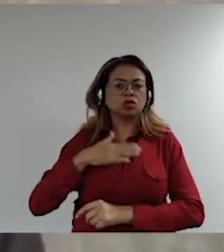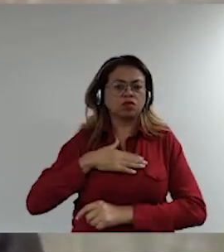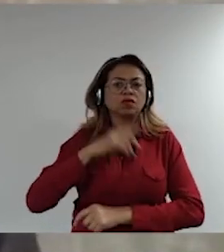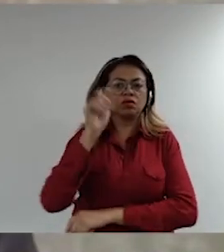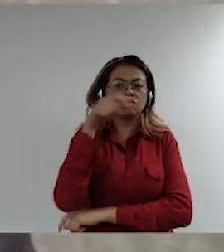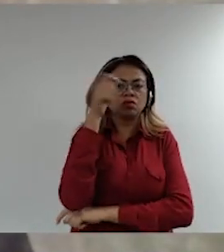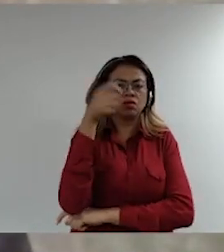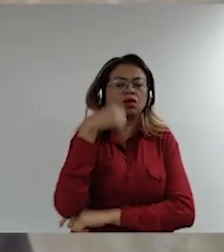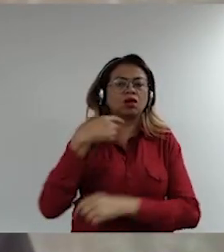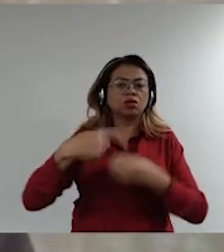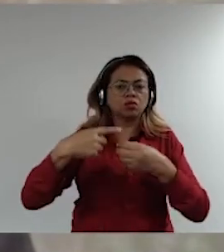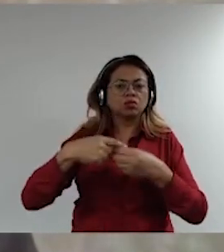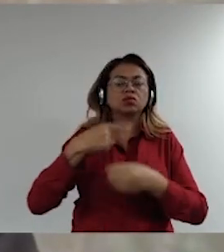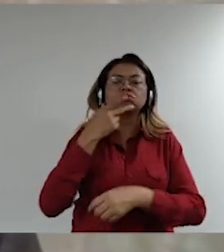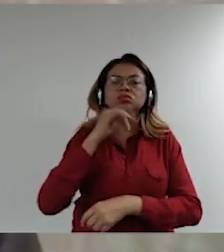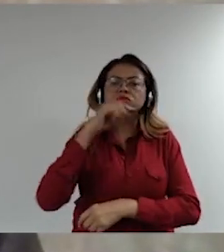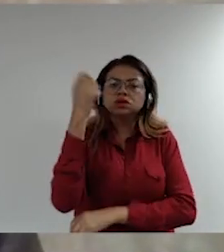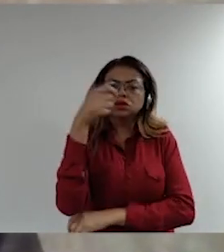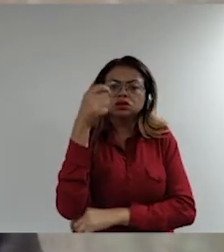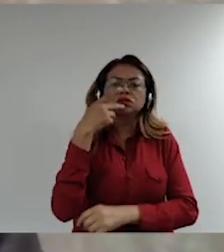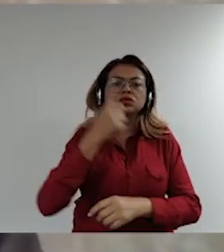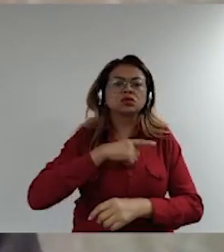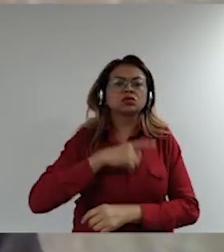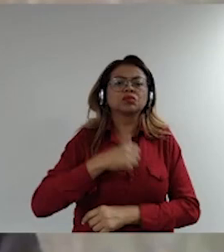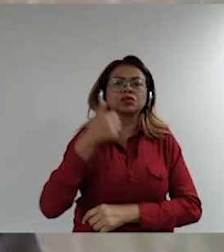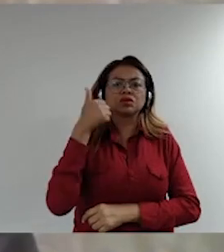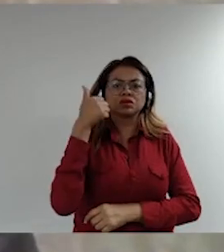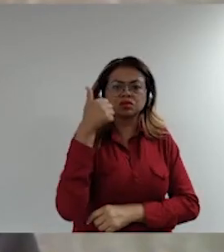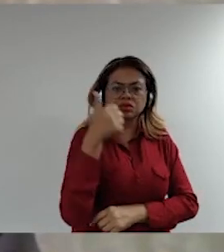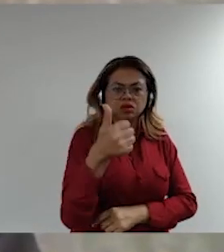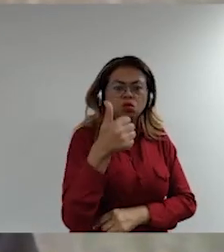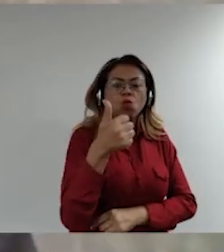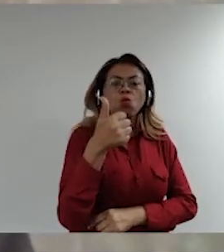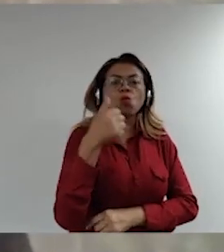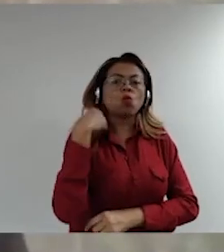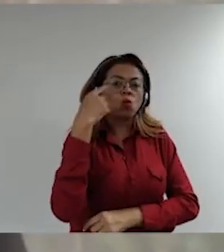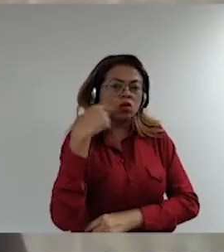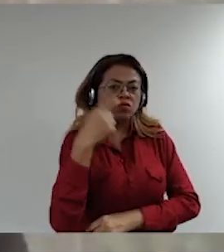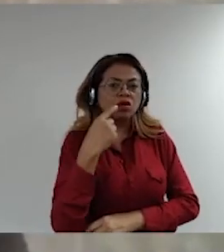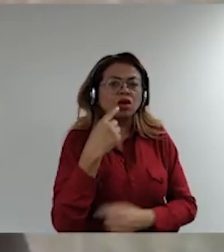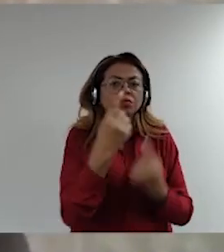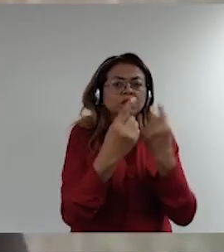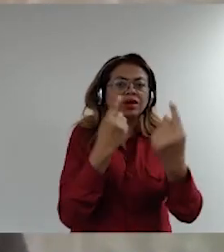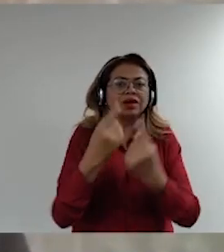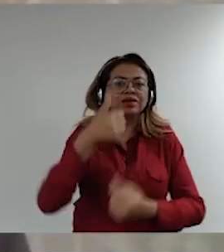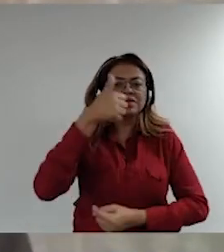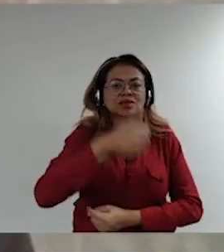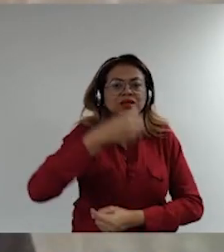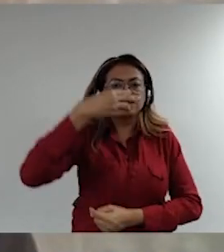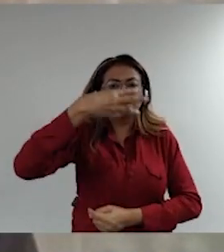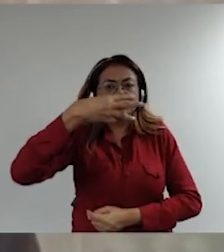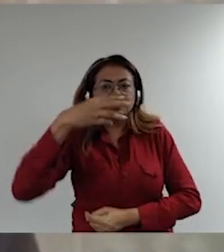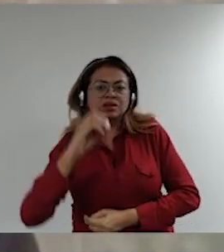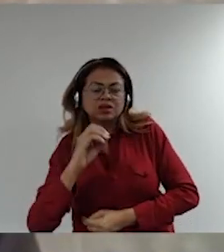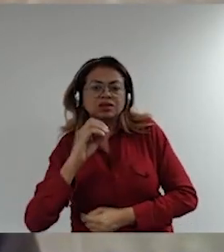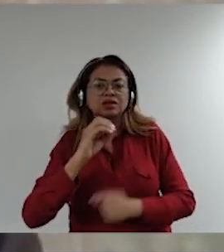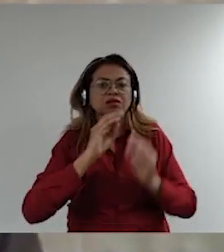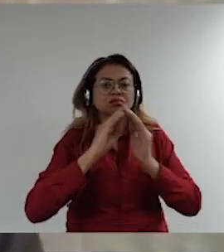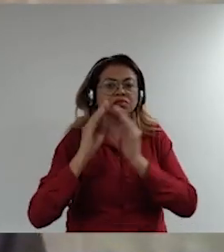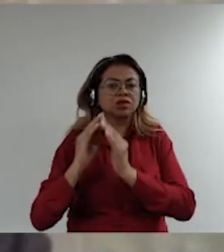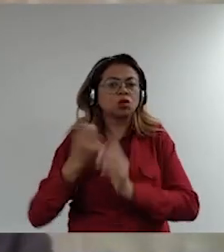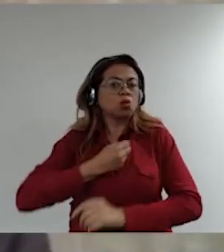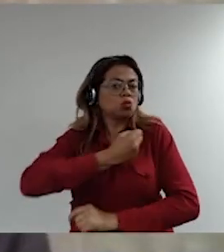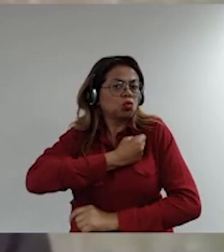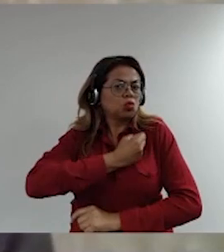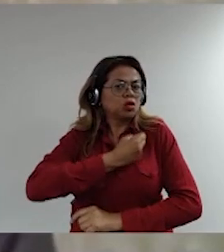na terra de Pedro, lá nós temos um advogado para cada 130 habitantes somente. Então, olha o número